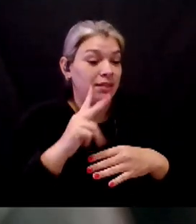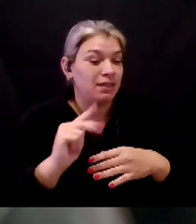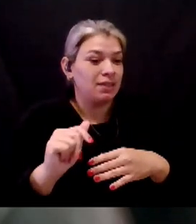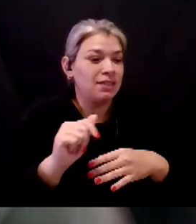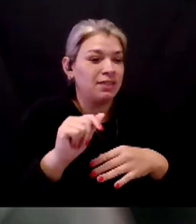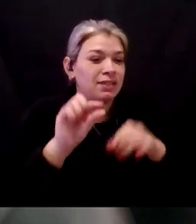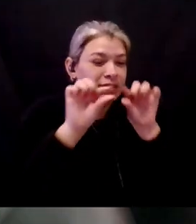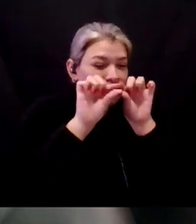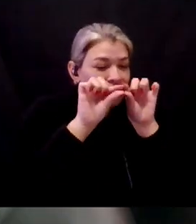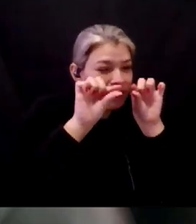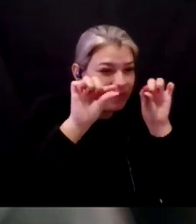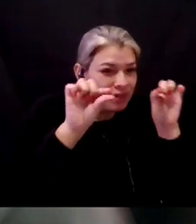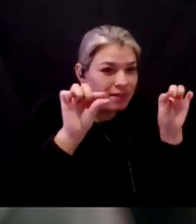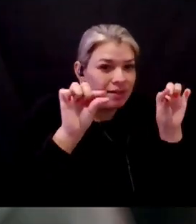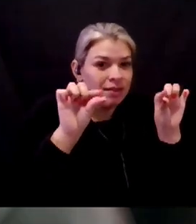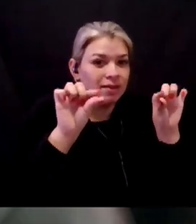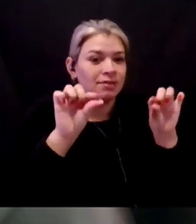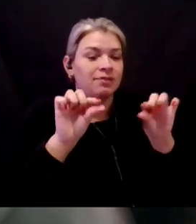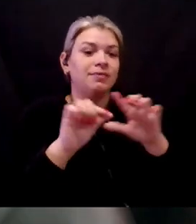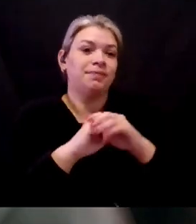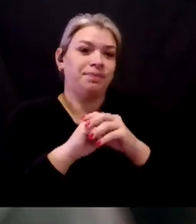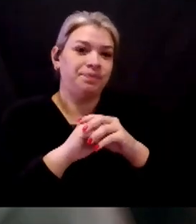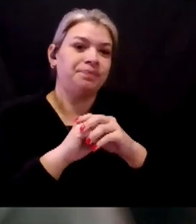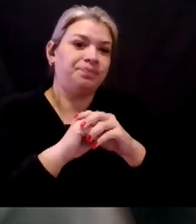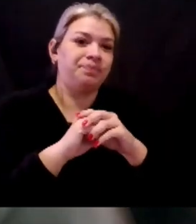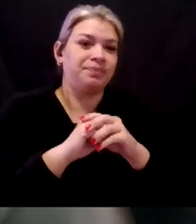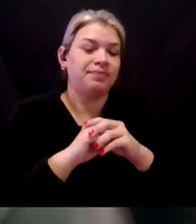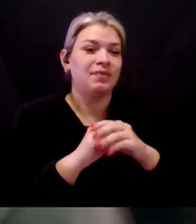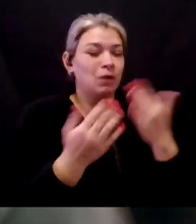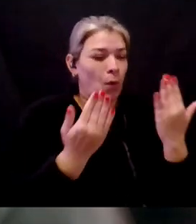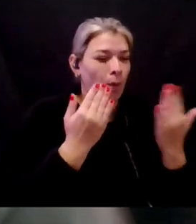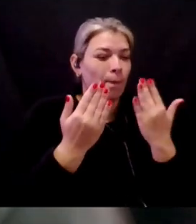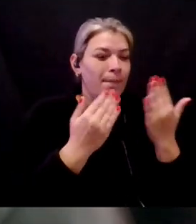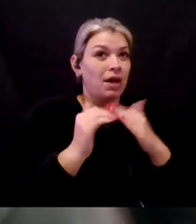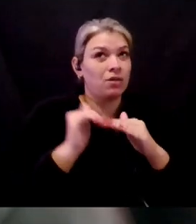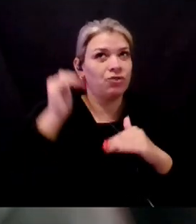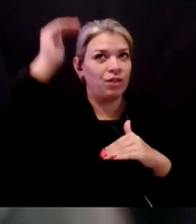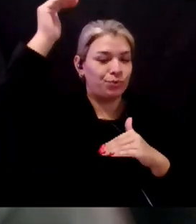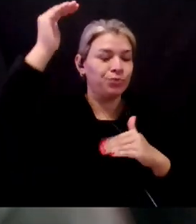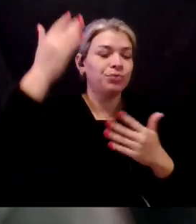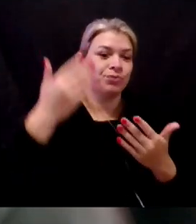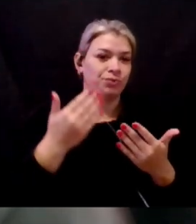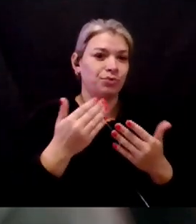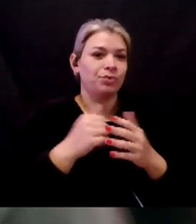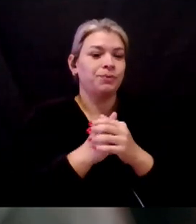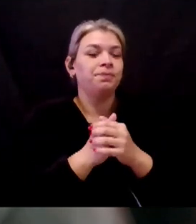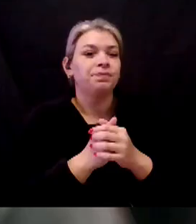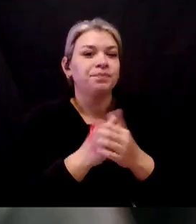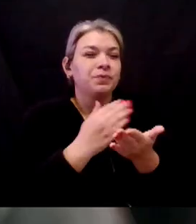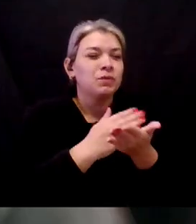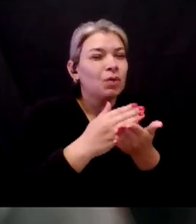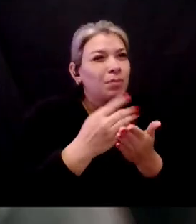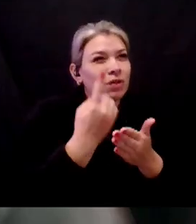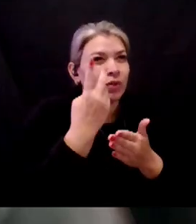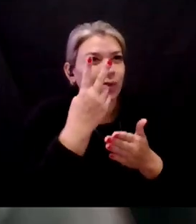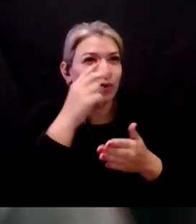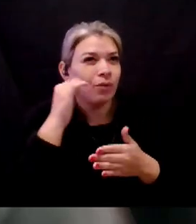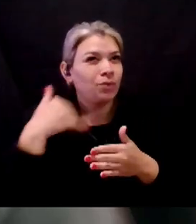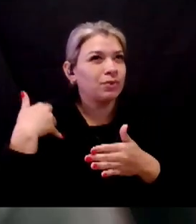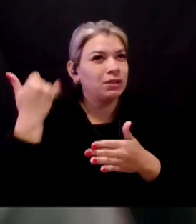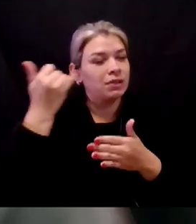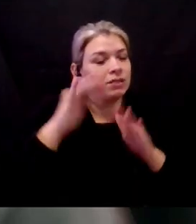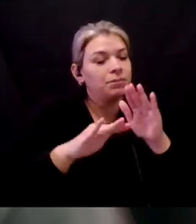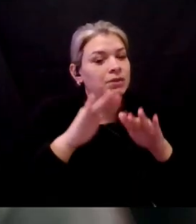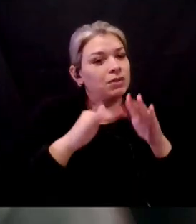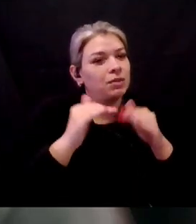em desenvolvimento completo lá pelos 12, e aí continua o processo de espessamento, proteção, que a barreira